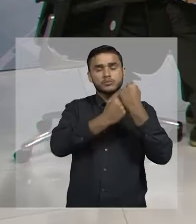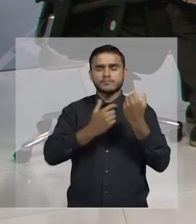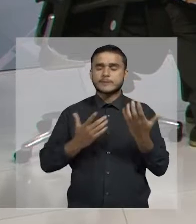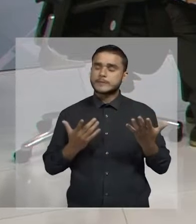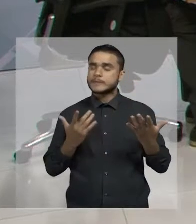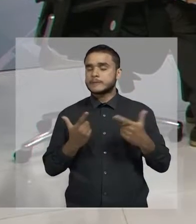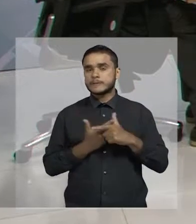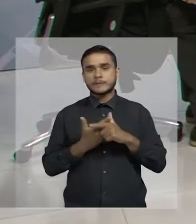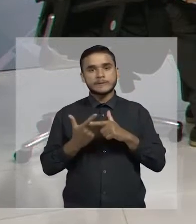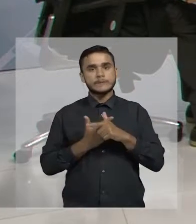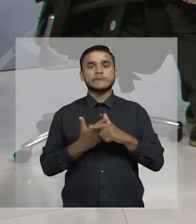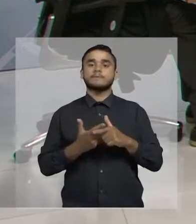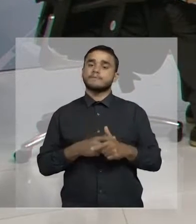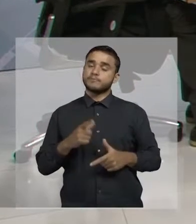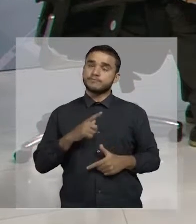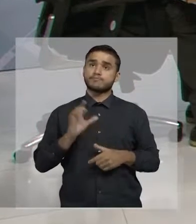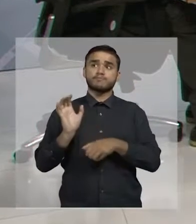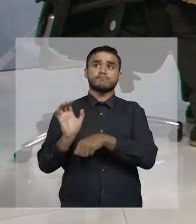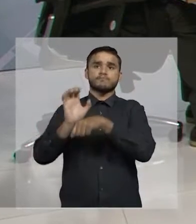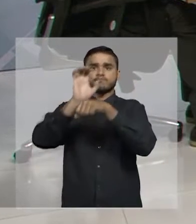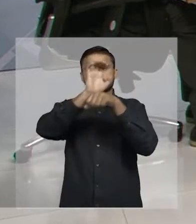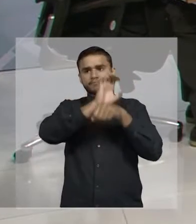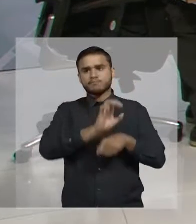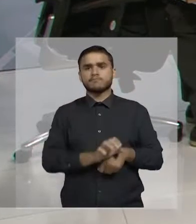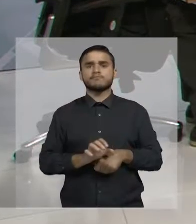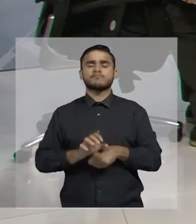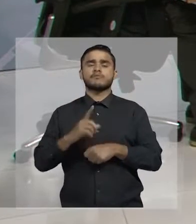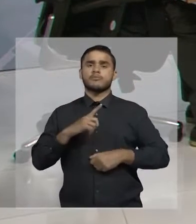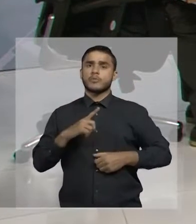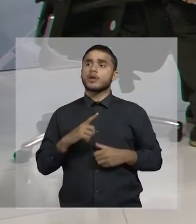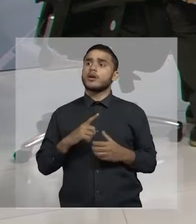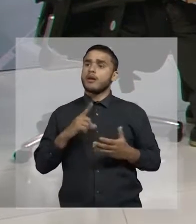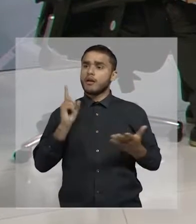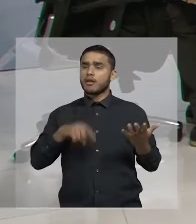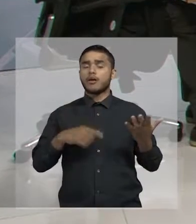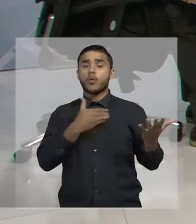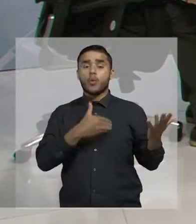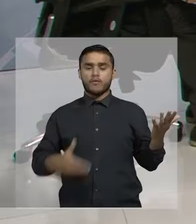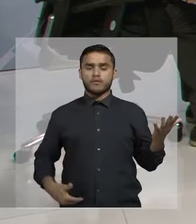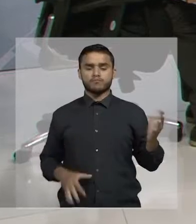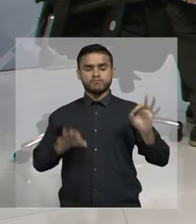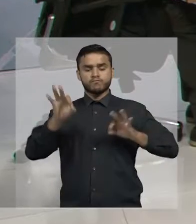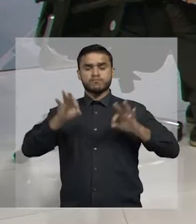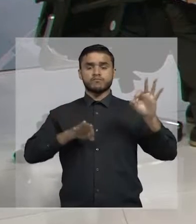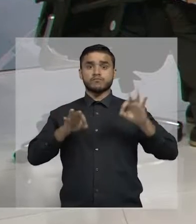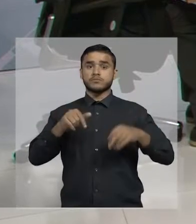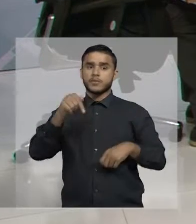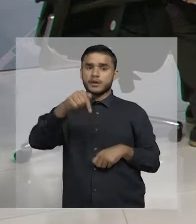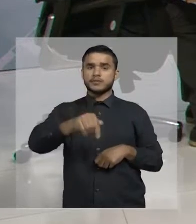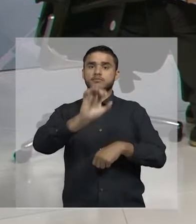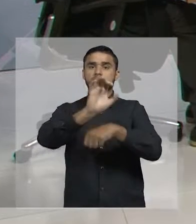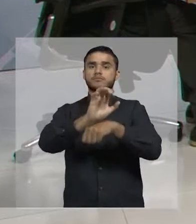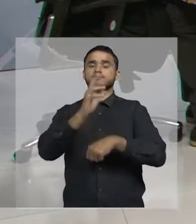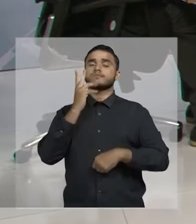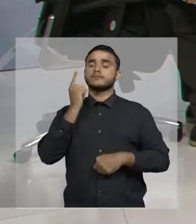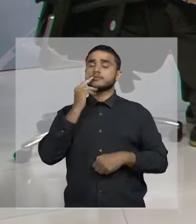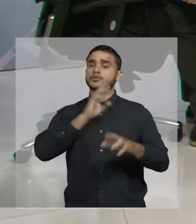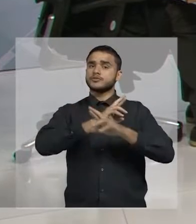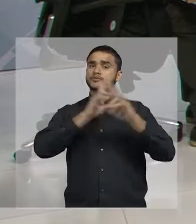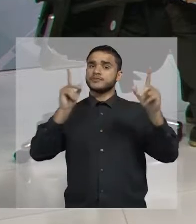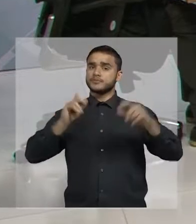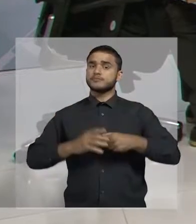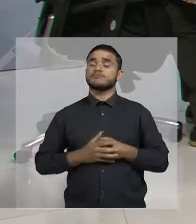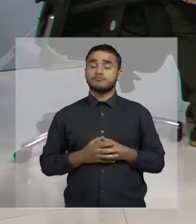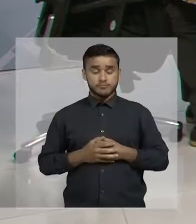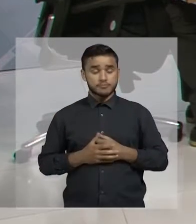vários estados a gente percebe que o poder do Estado está diminuindo. Mas no Ceará isso não acontece. Embora o Ceará seja diferente,